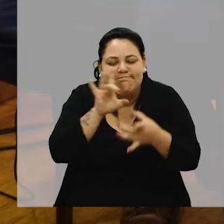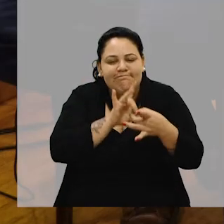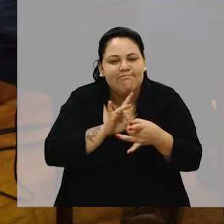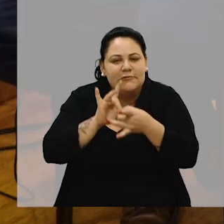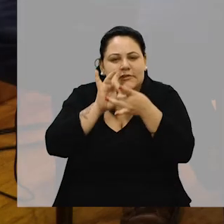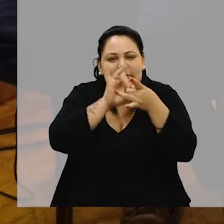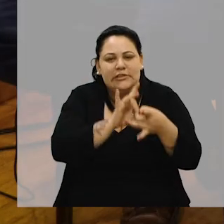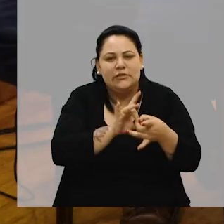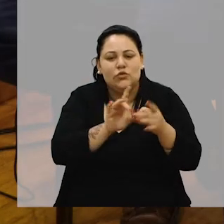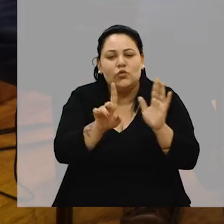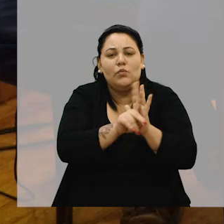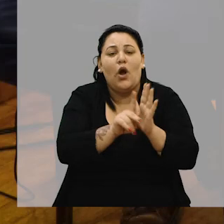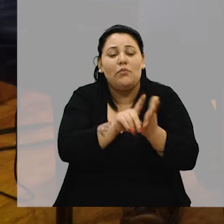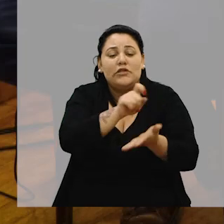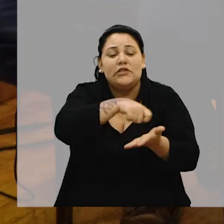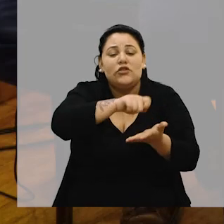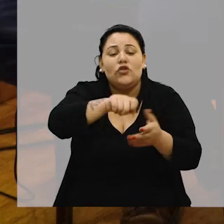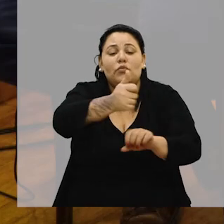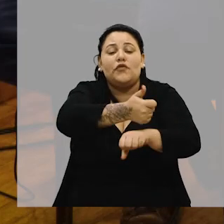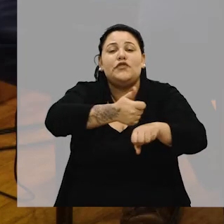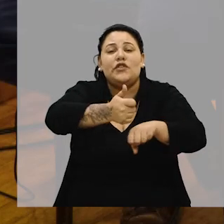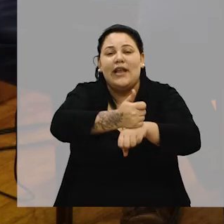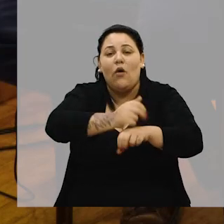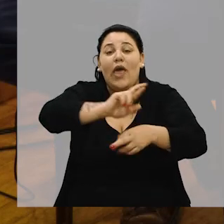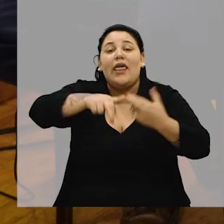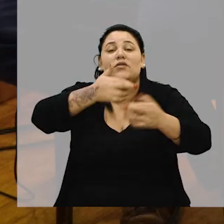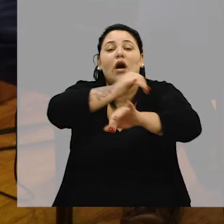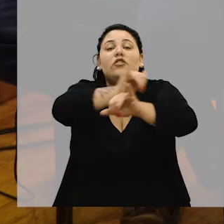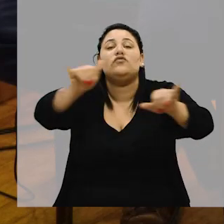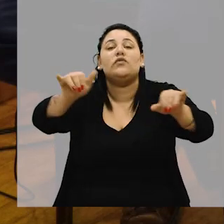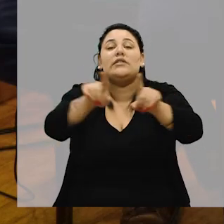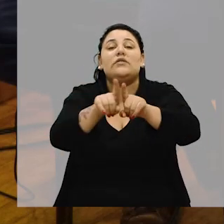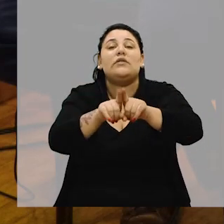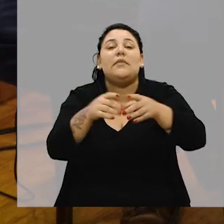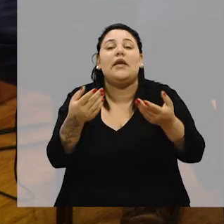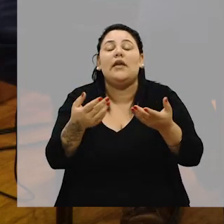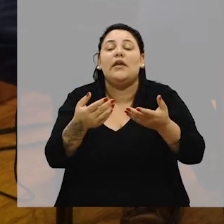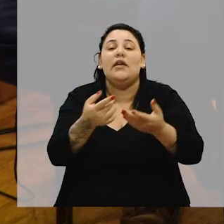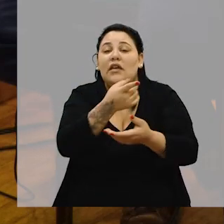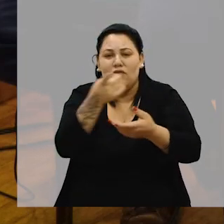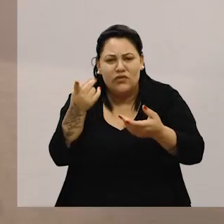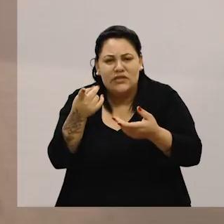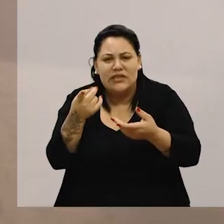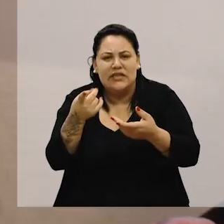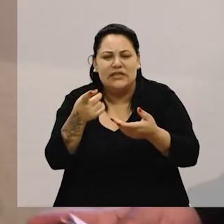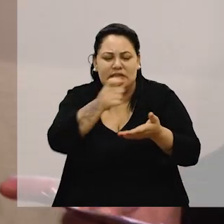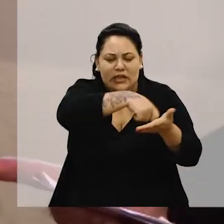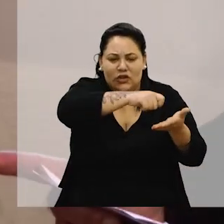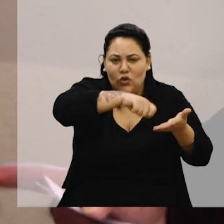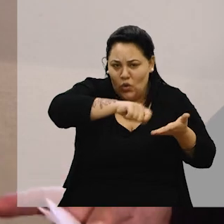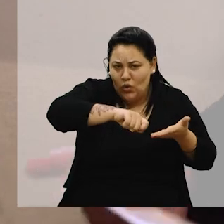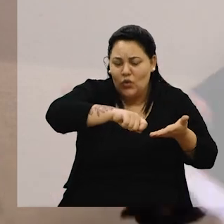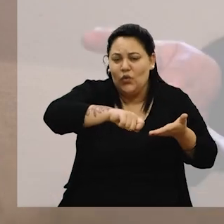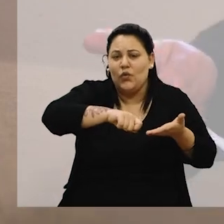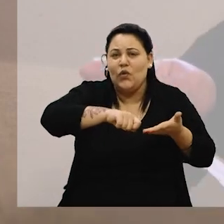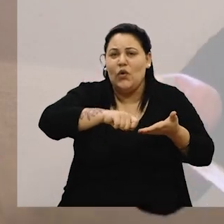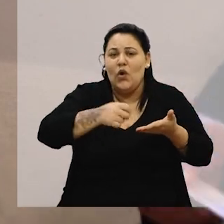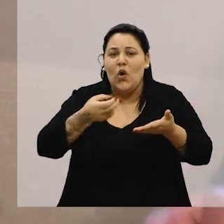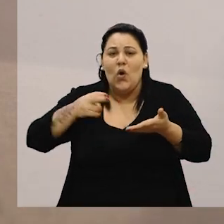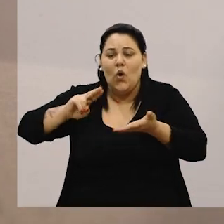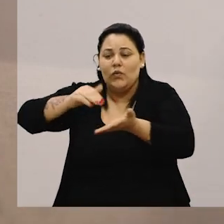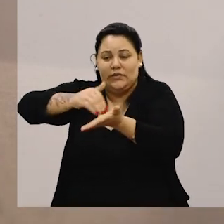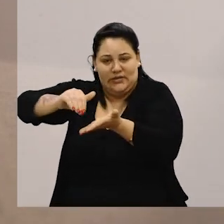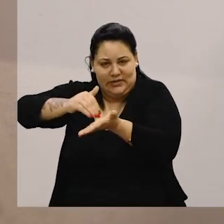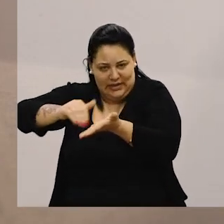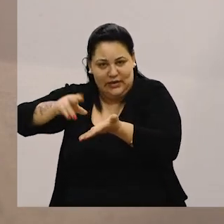essa integração dos próprios escritores no sentido da divulgação? E aí, vocês mesmos, tanto os escritores